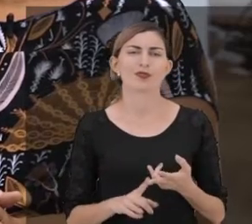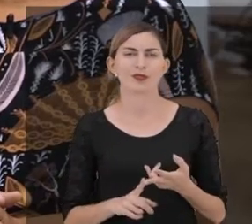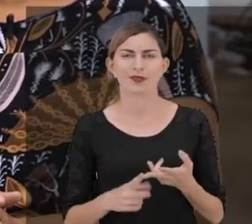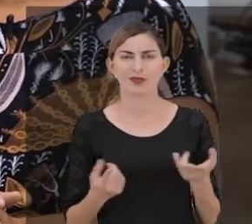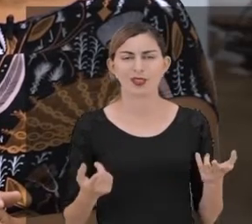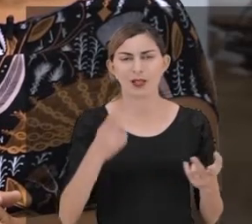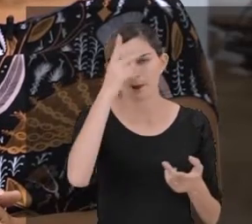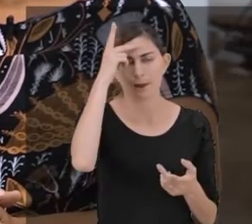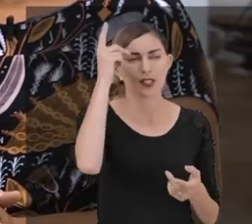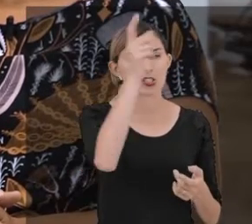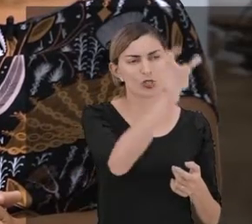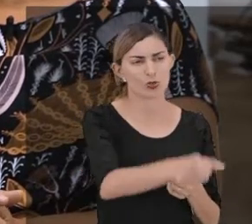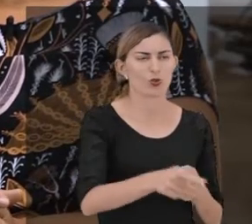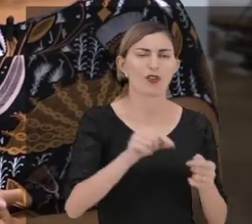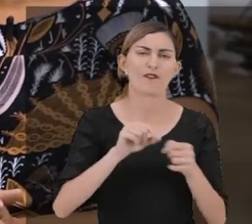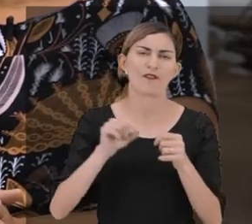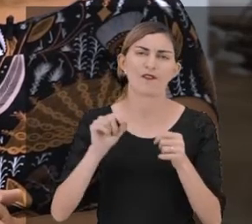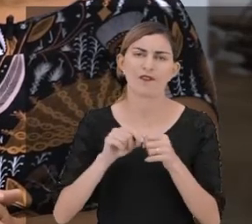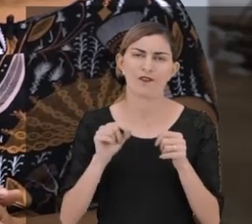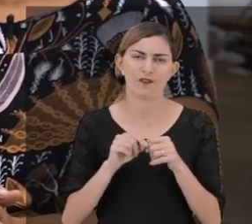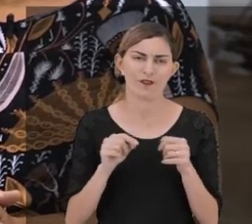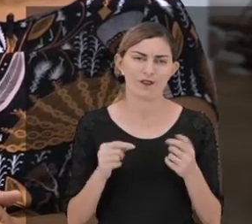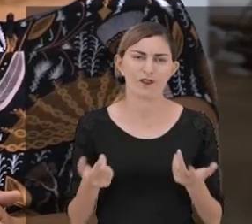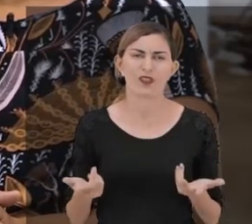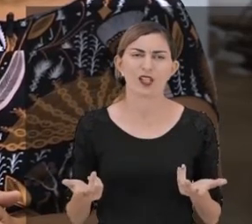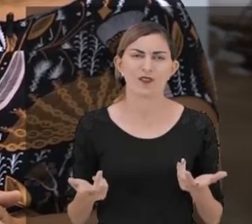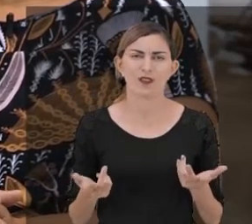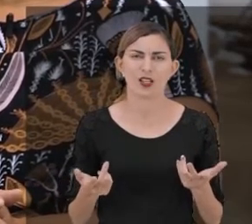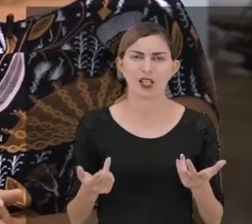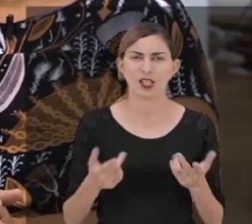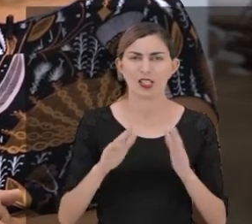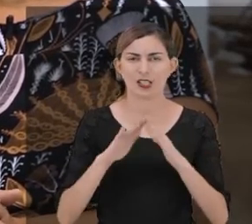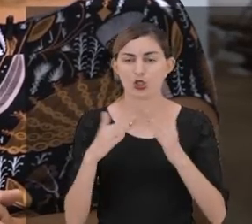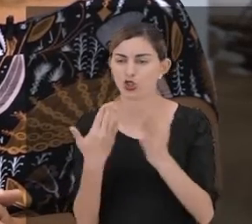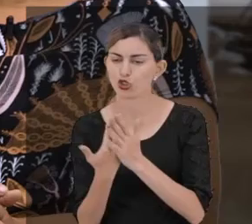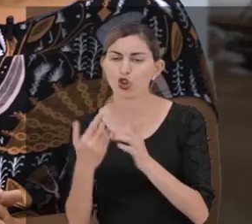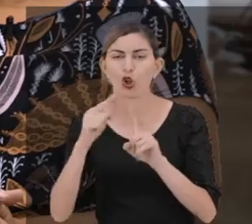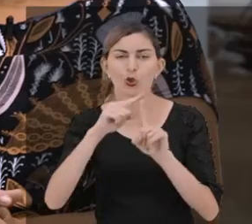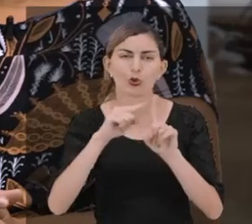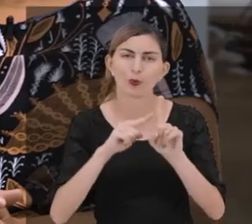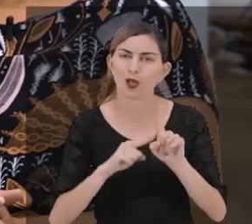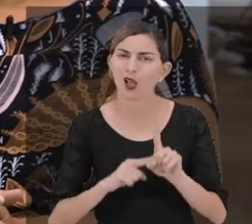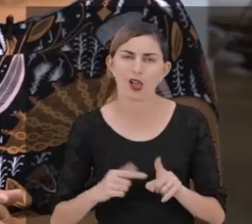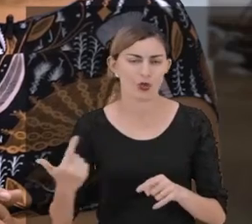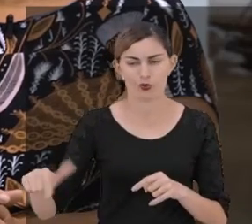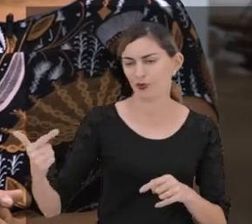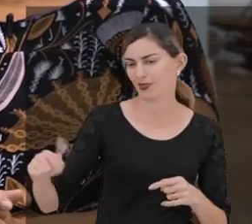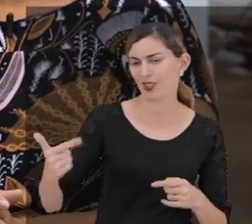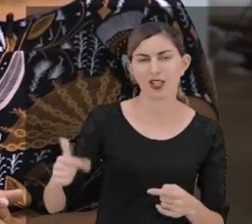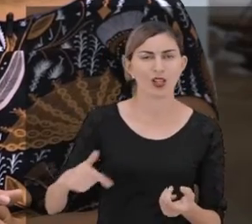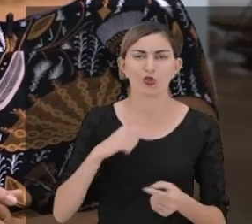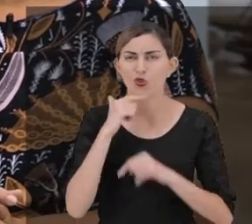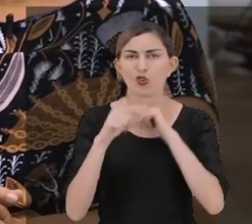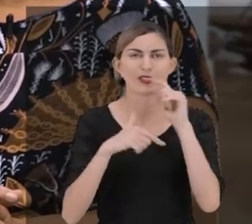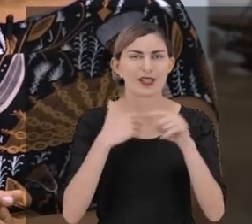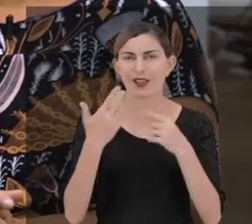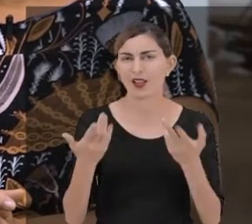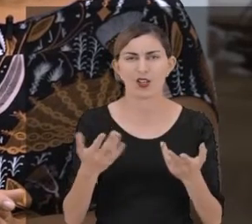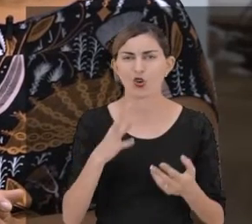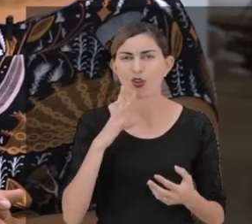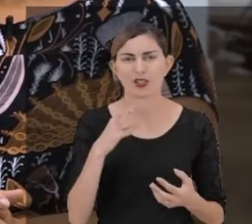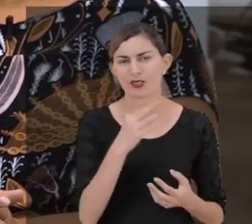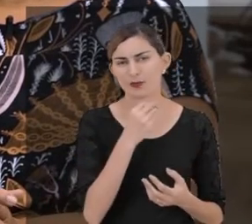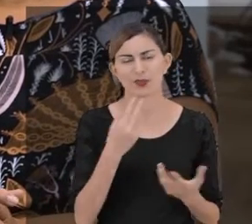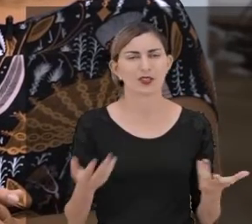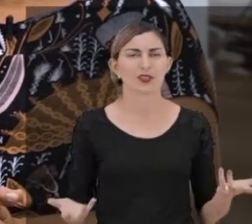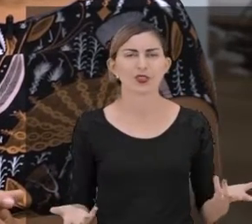A pessoa que faz a escolinha do bairro, ela não vai ter condições de